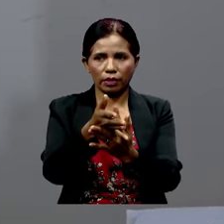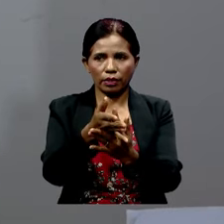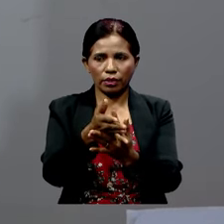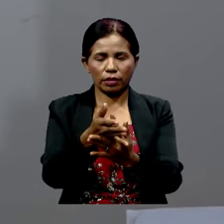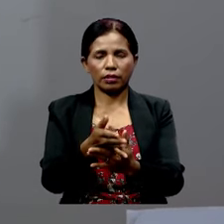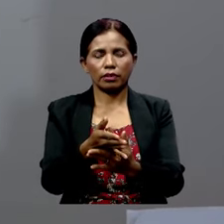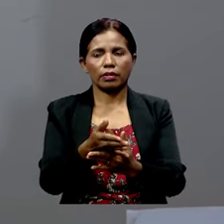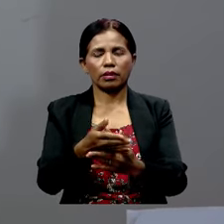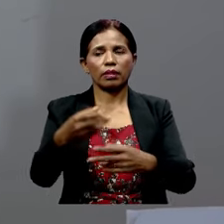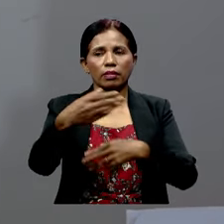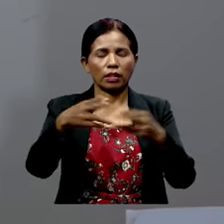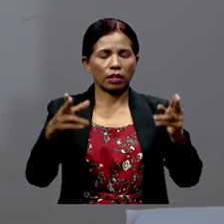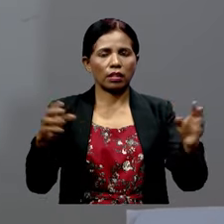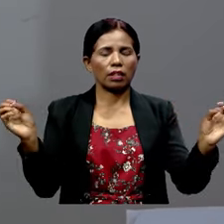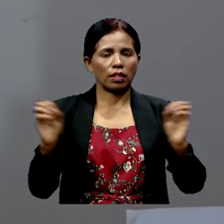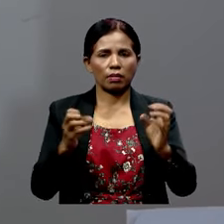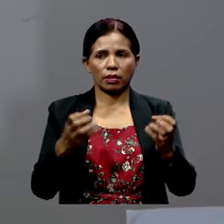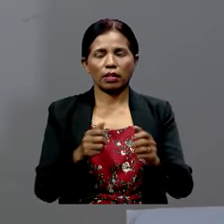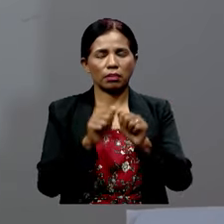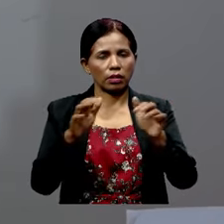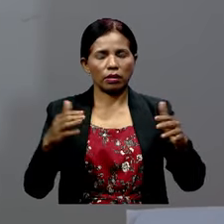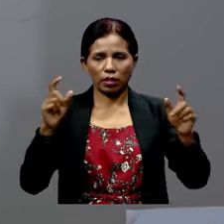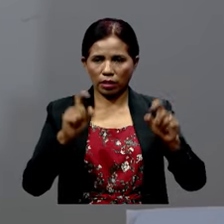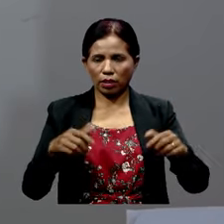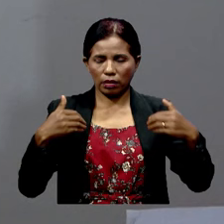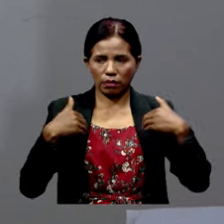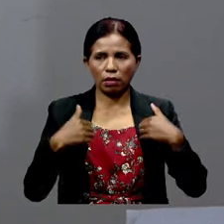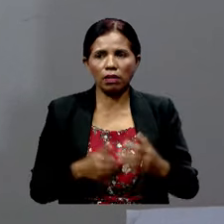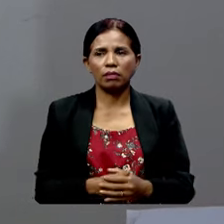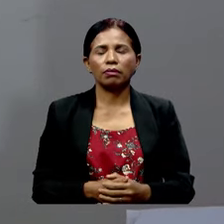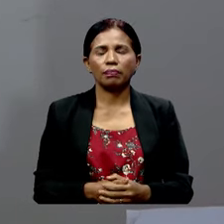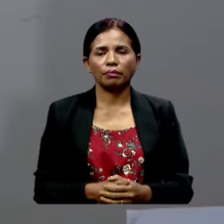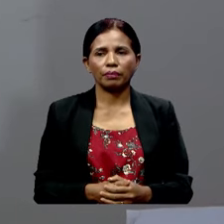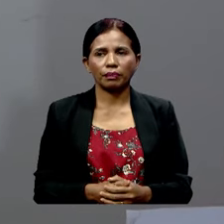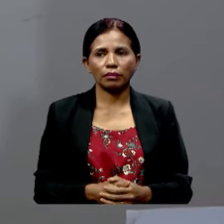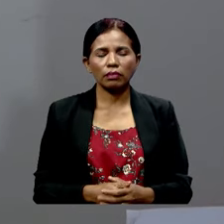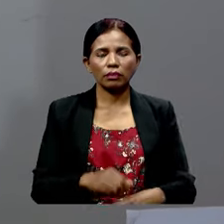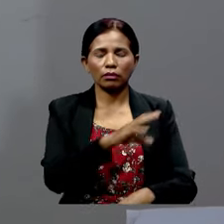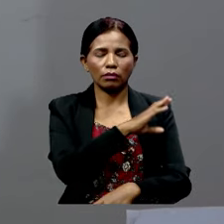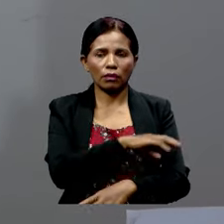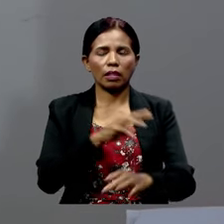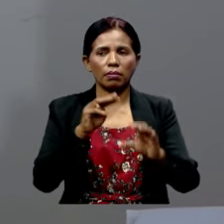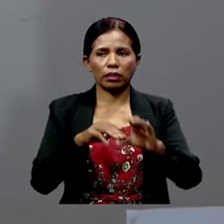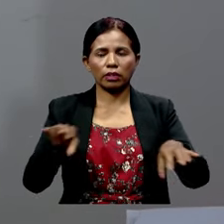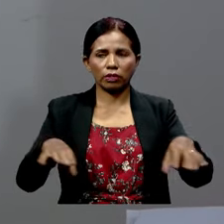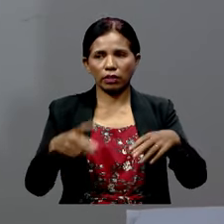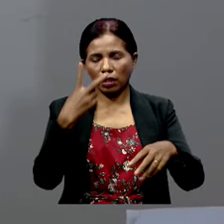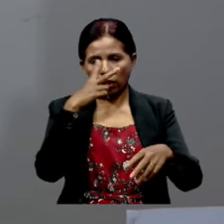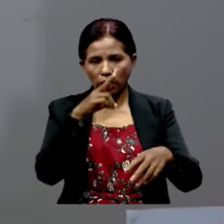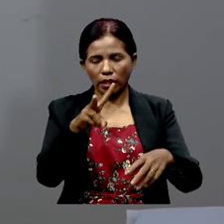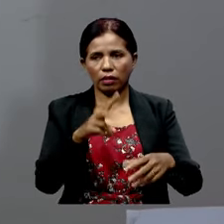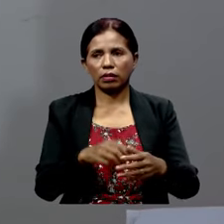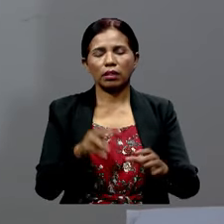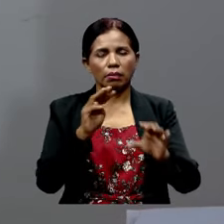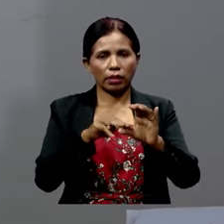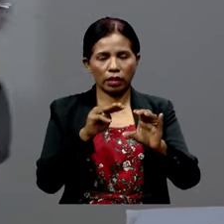makla rato. Que ti administração tem ia. Gestor mercado ne serviço e controle direta ia ba ia be